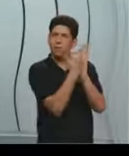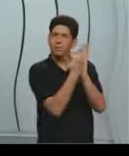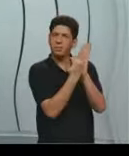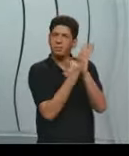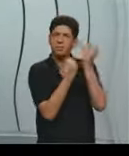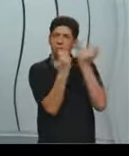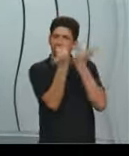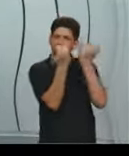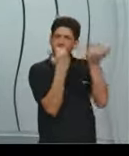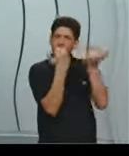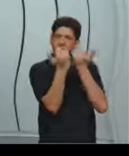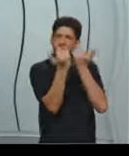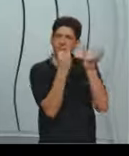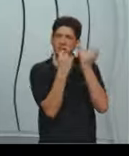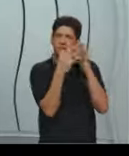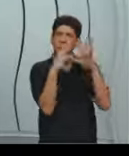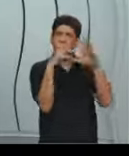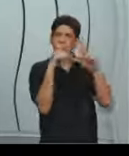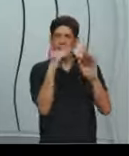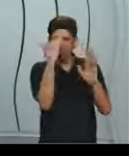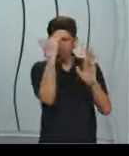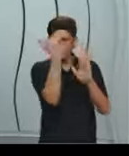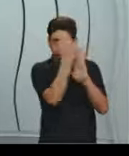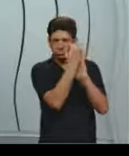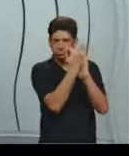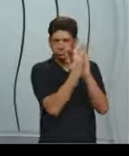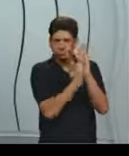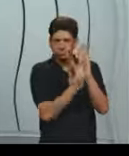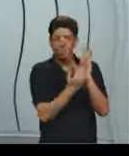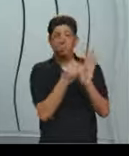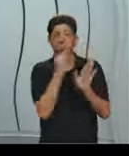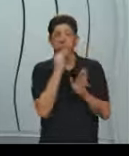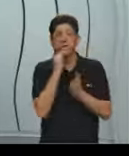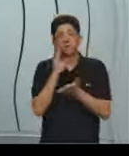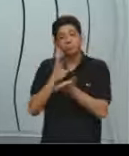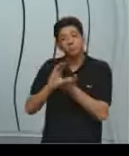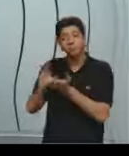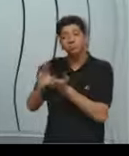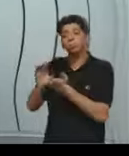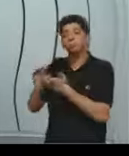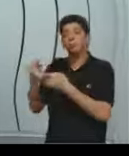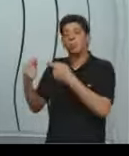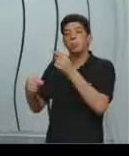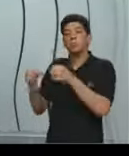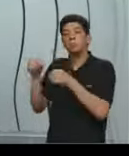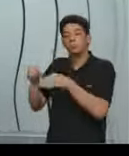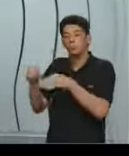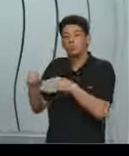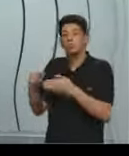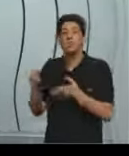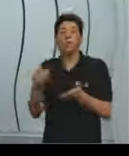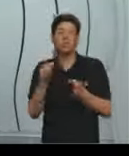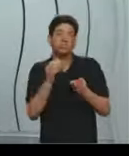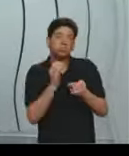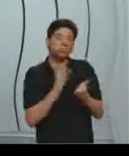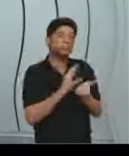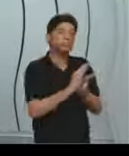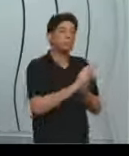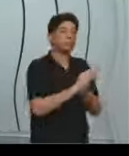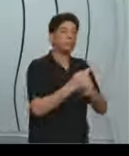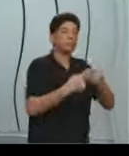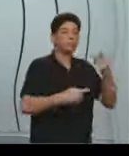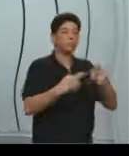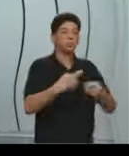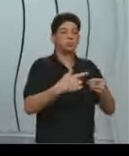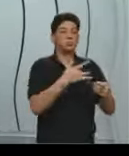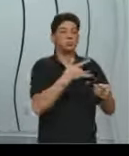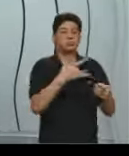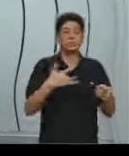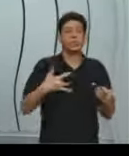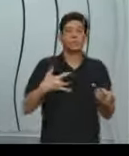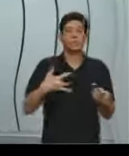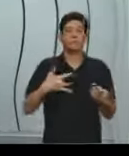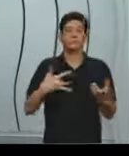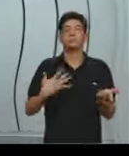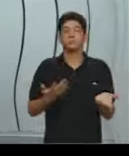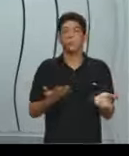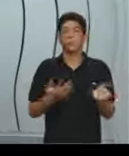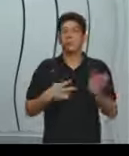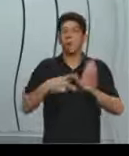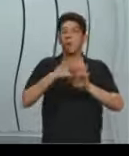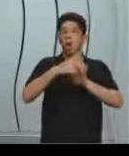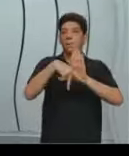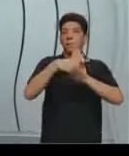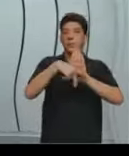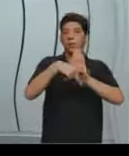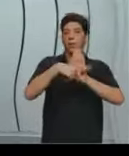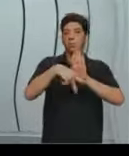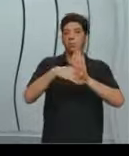governante tem que fazer por exemplo o que que ele tem que mexer na política de educação O que que tem investir na política de saúde ou seja o projeto